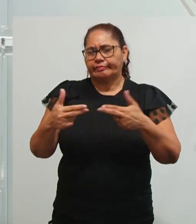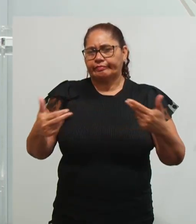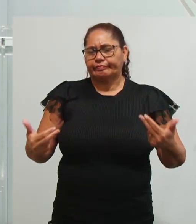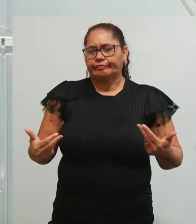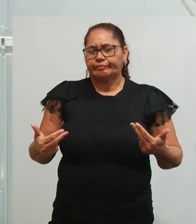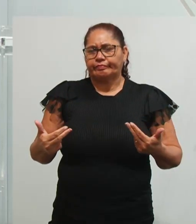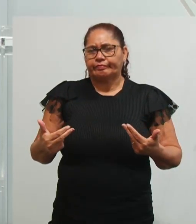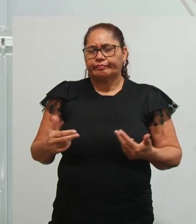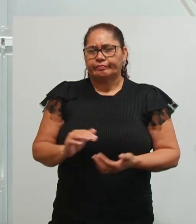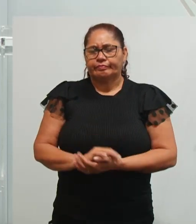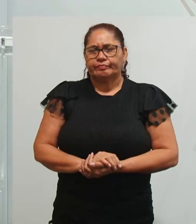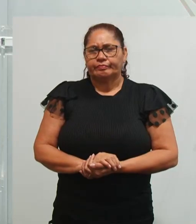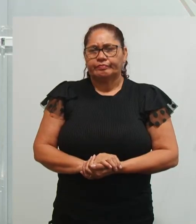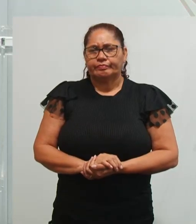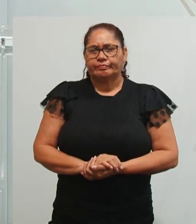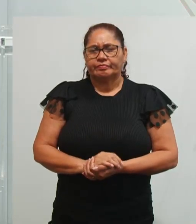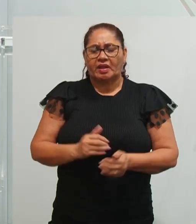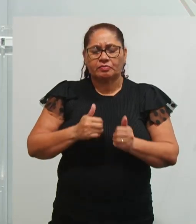de